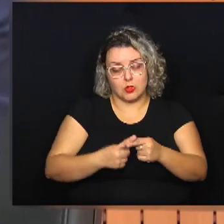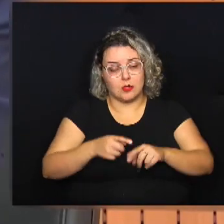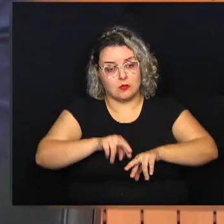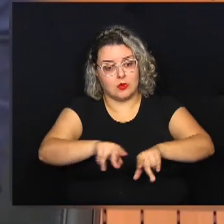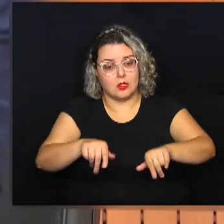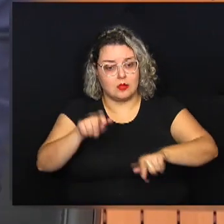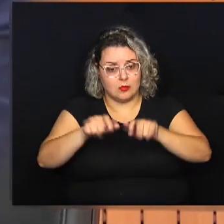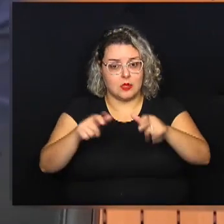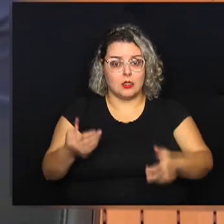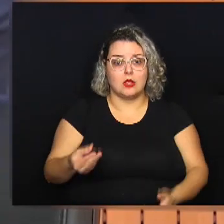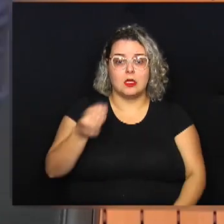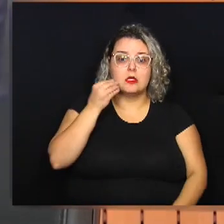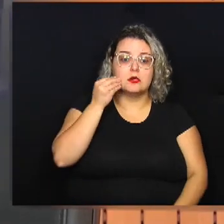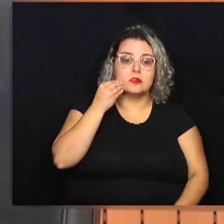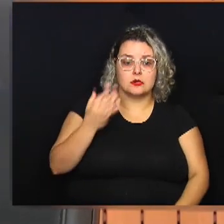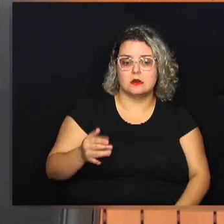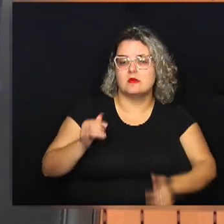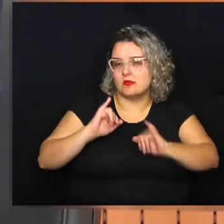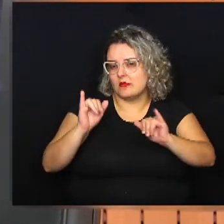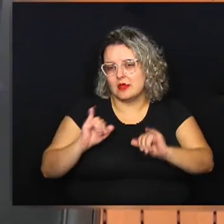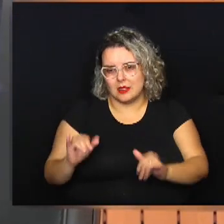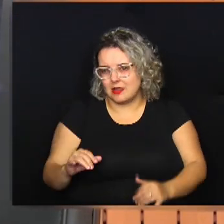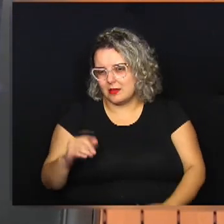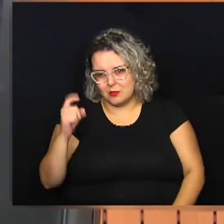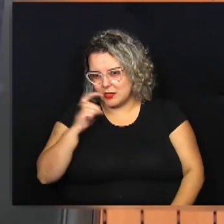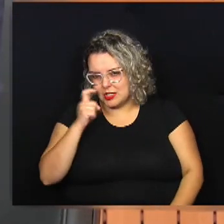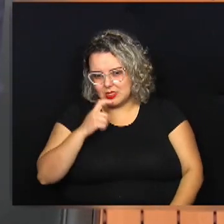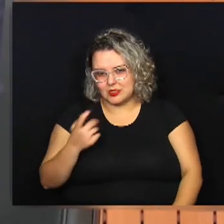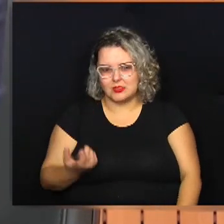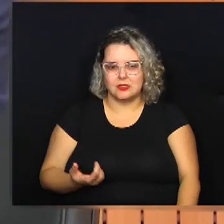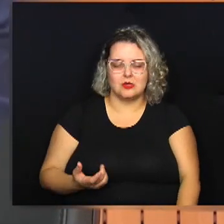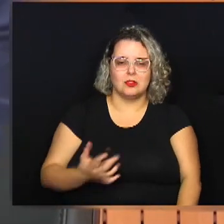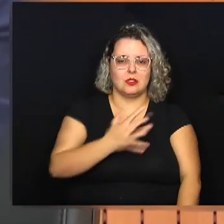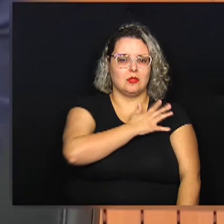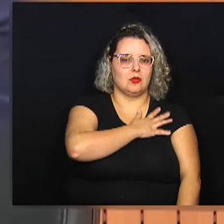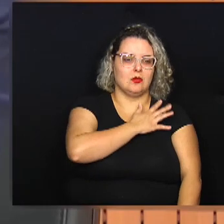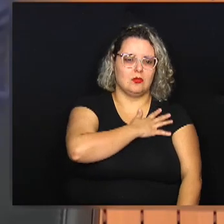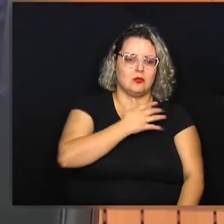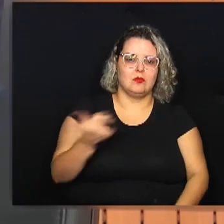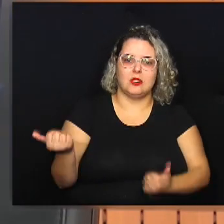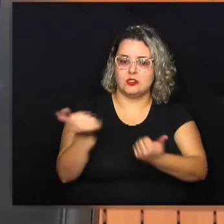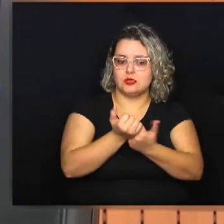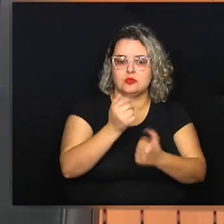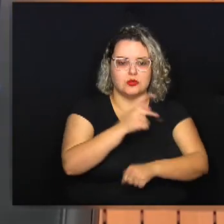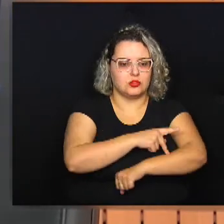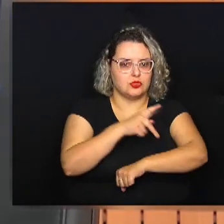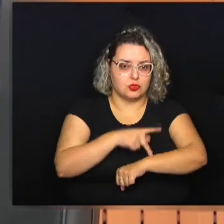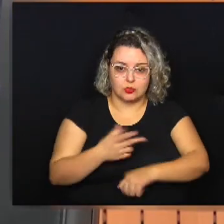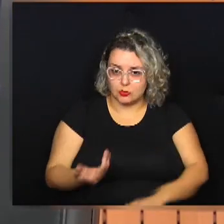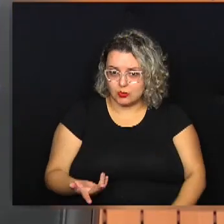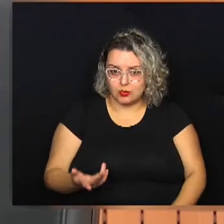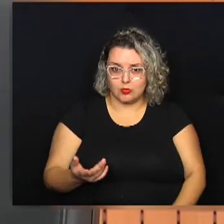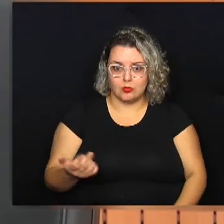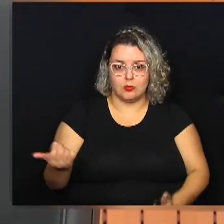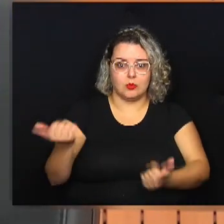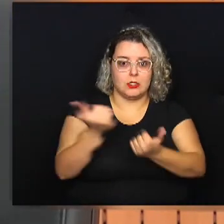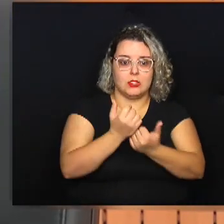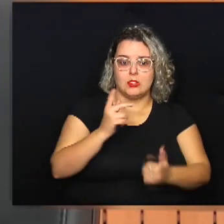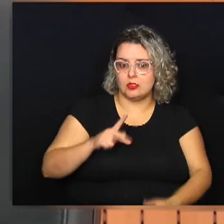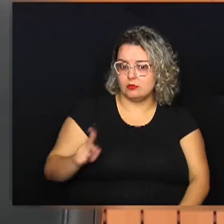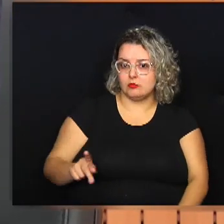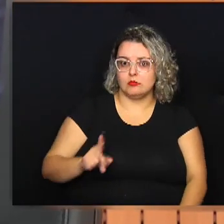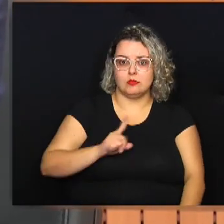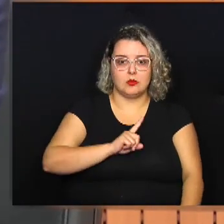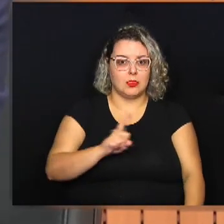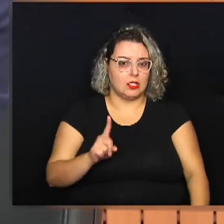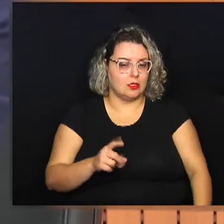acaba tentando enganar os pais, falando o militar ele vai tomar o lugar do professor, o militar ele não serve para lecionar,